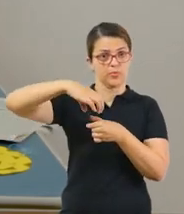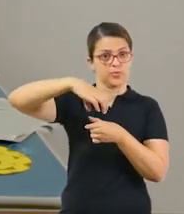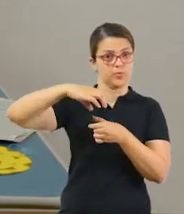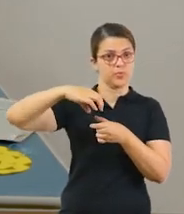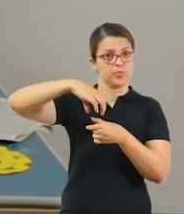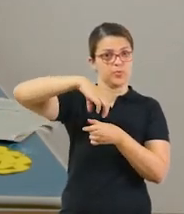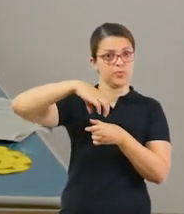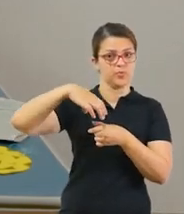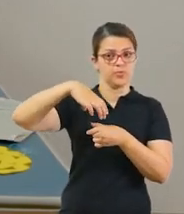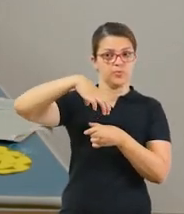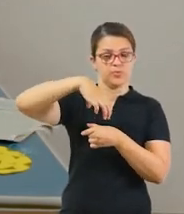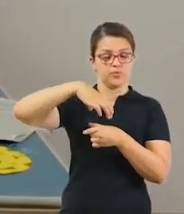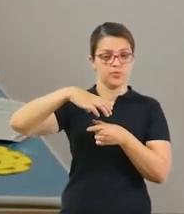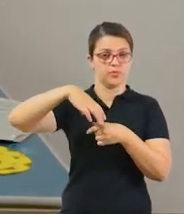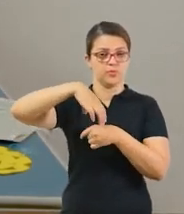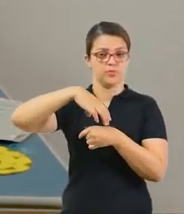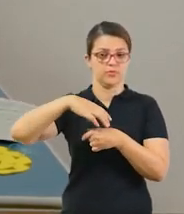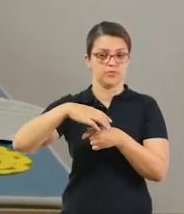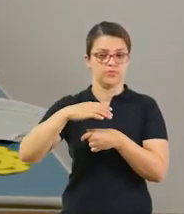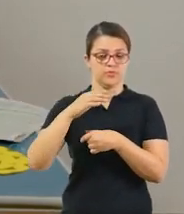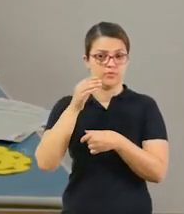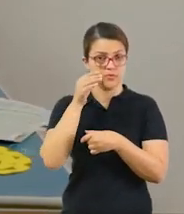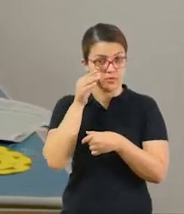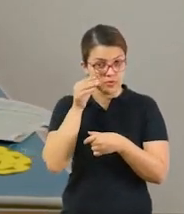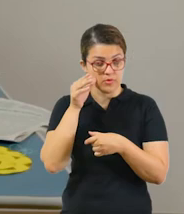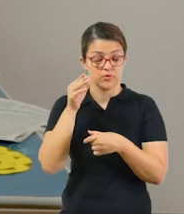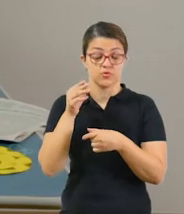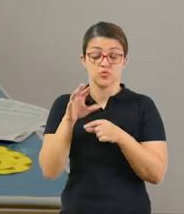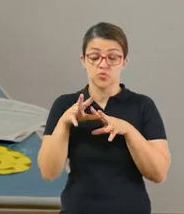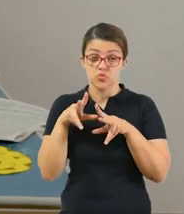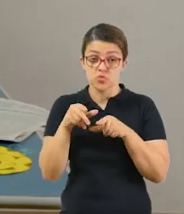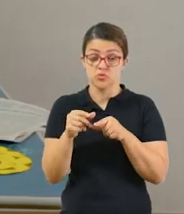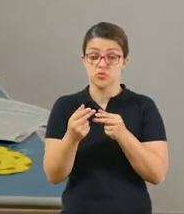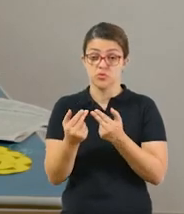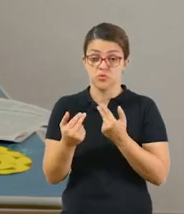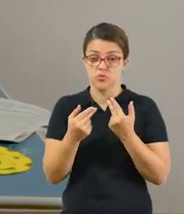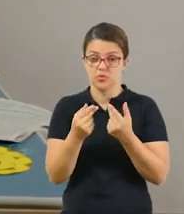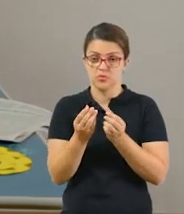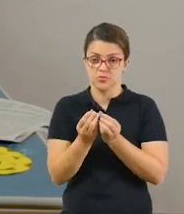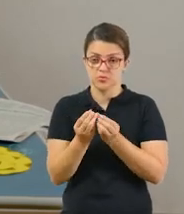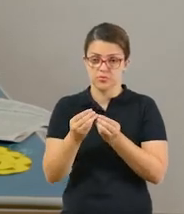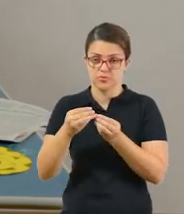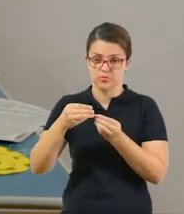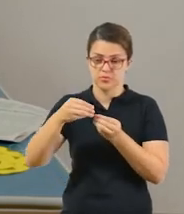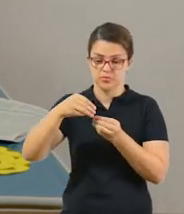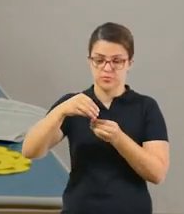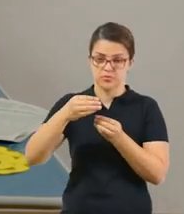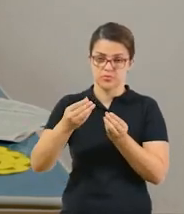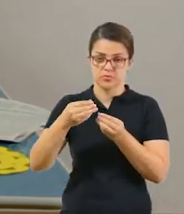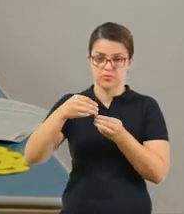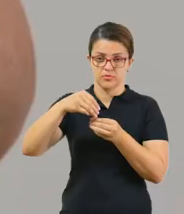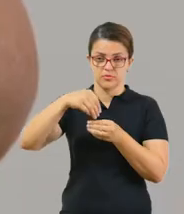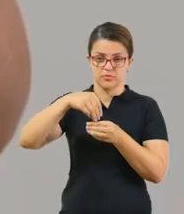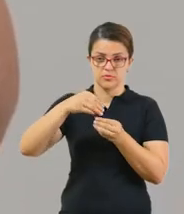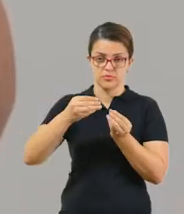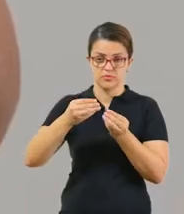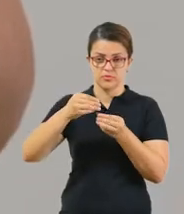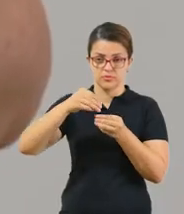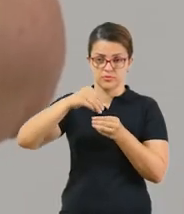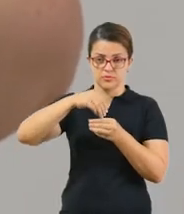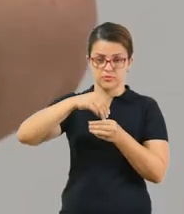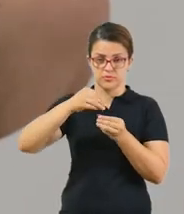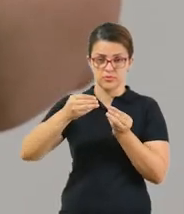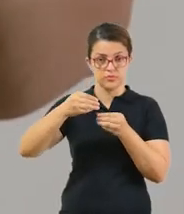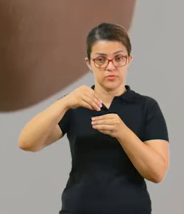o interessante é que todos os canudinhos sejam da mesma grossura né porque senão vai sair uma parte mais grossa